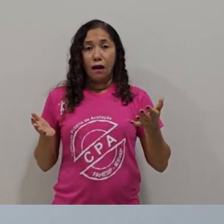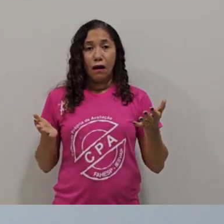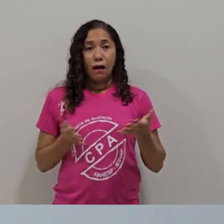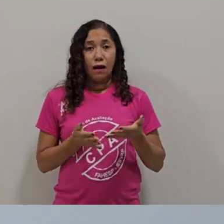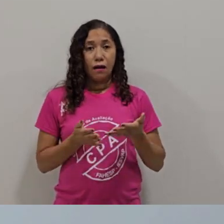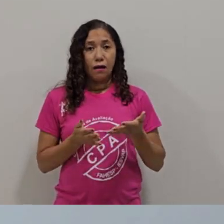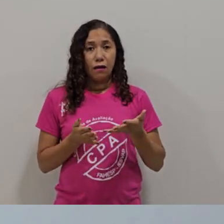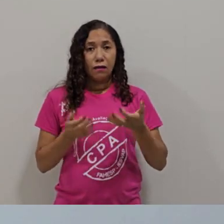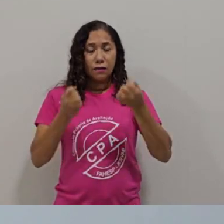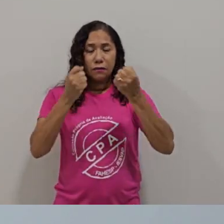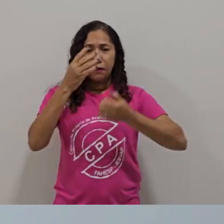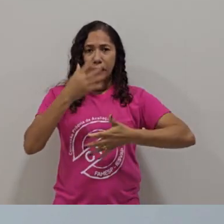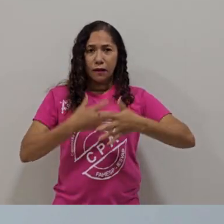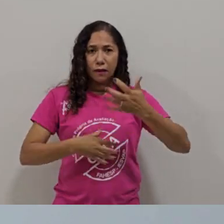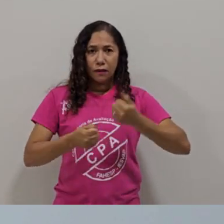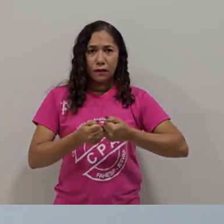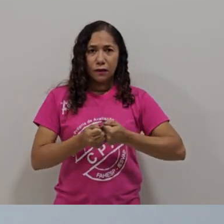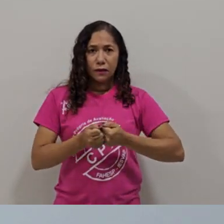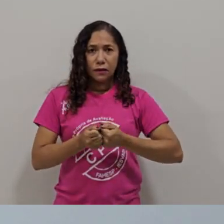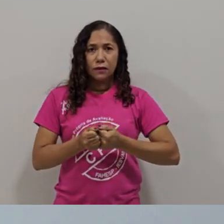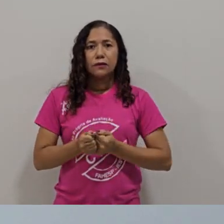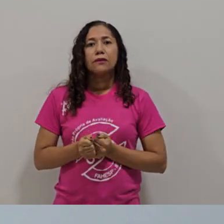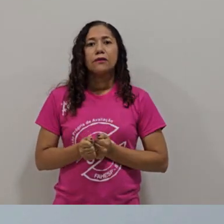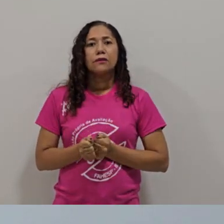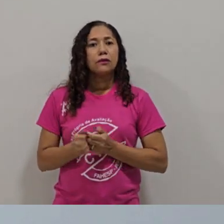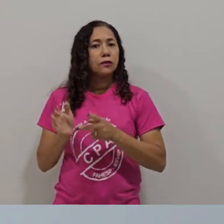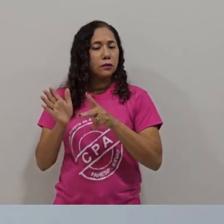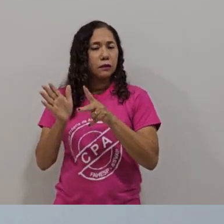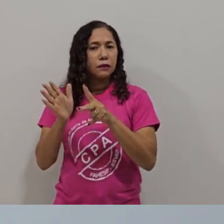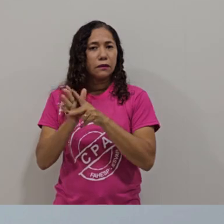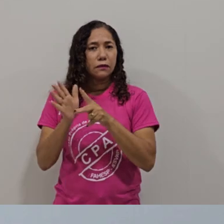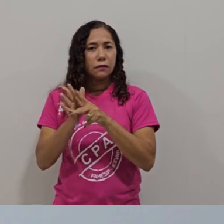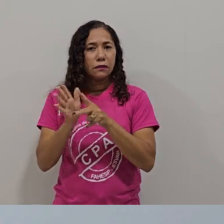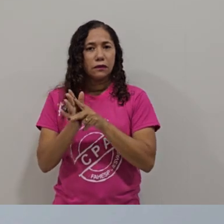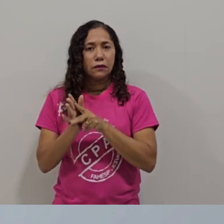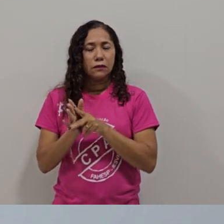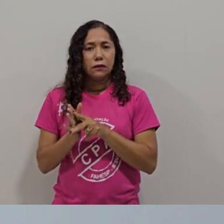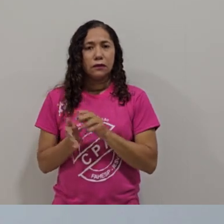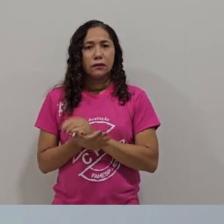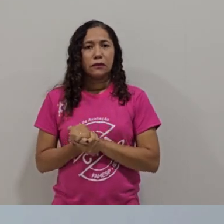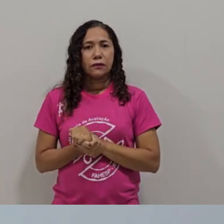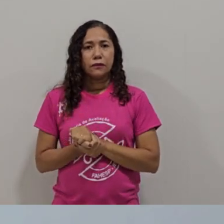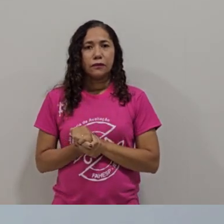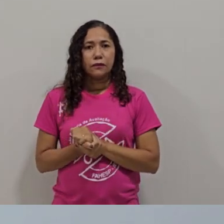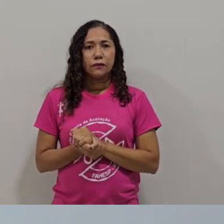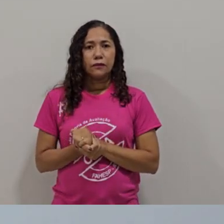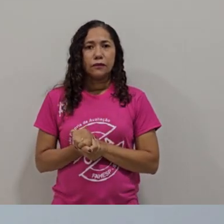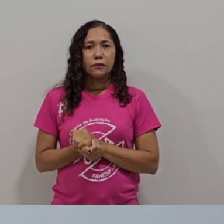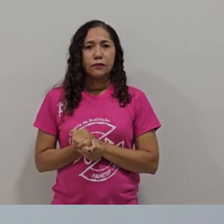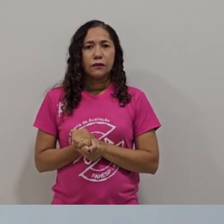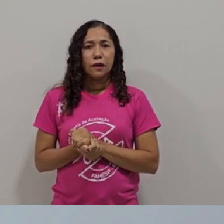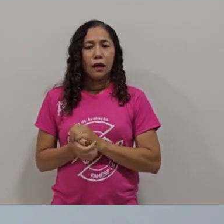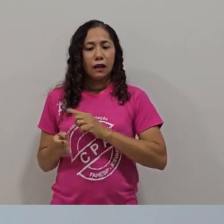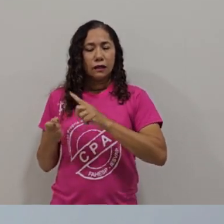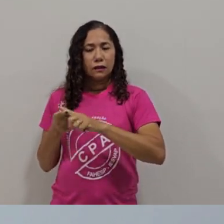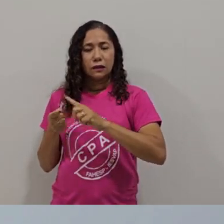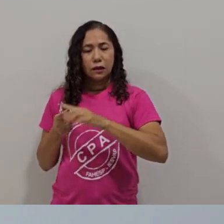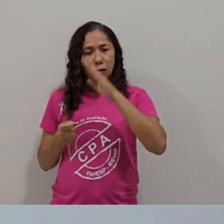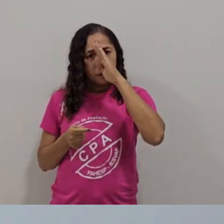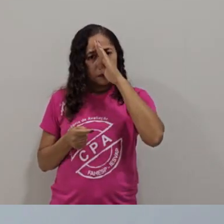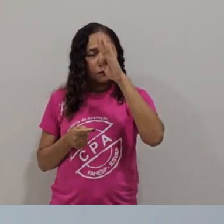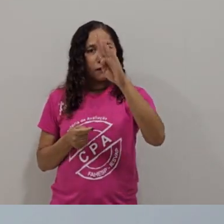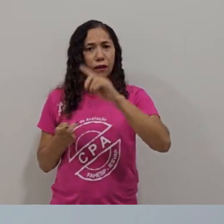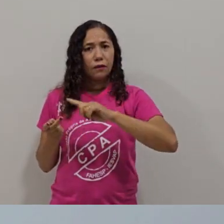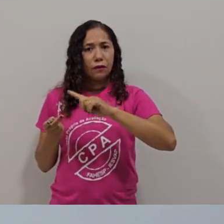falando sobre as ações do projeto. Geralmente os projetos têm, às vezes, uma ação principal e ações menores,